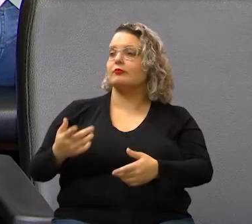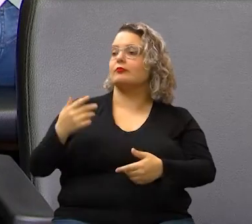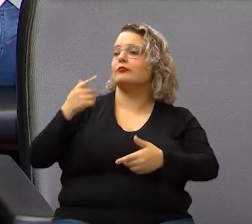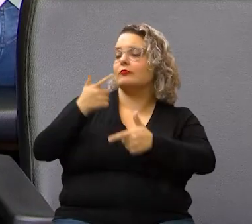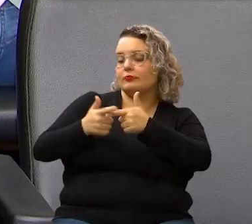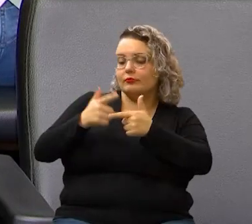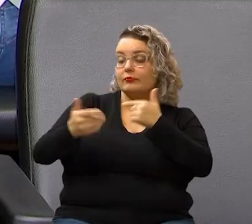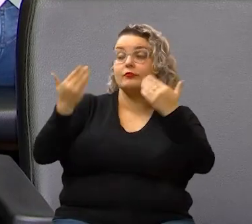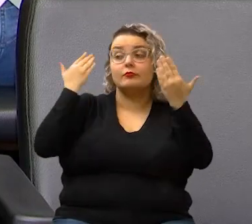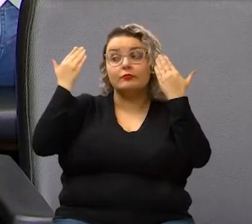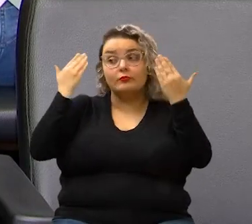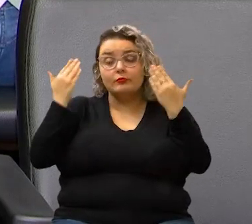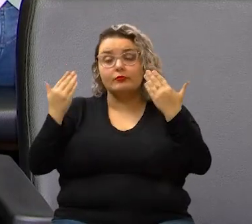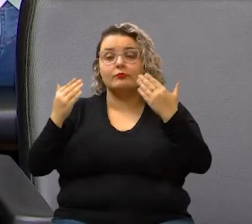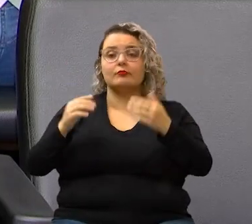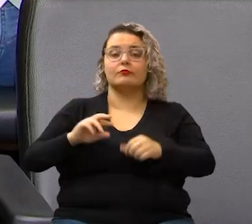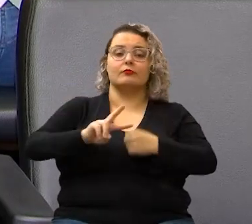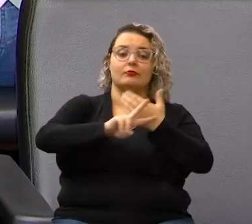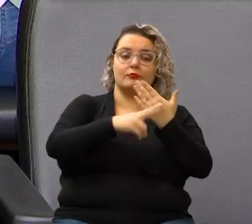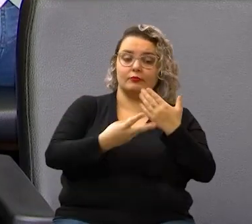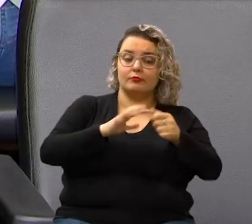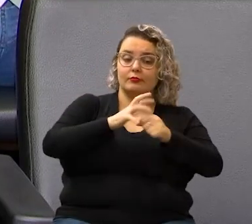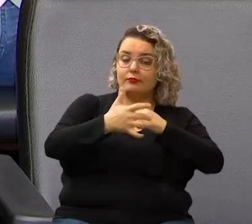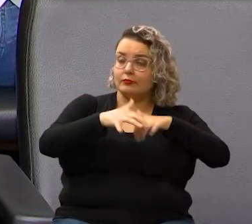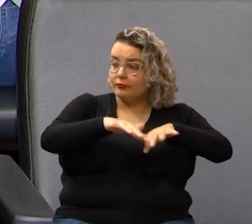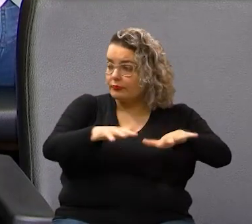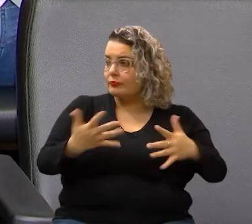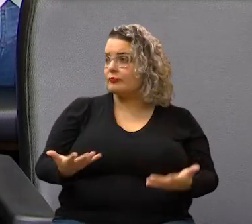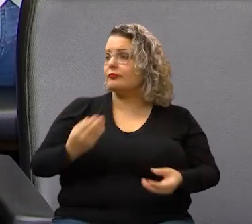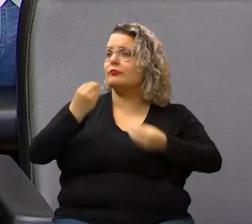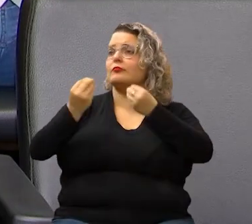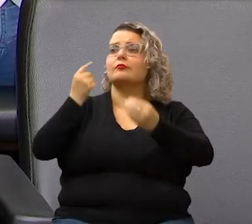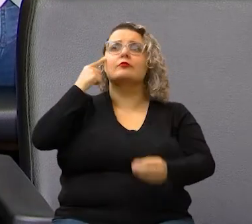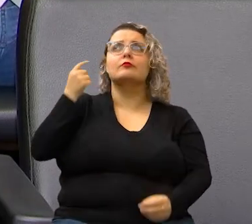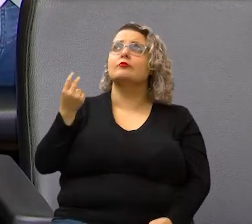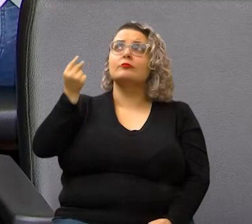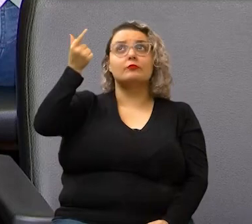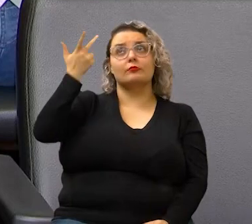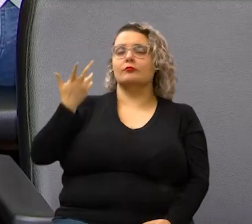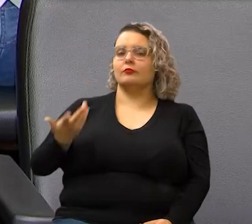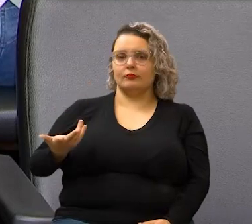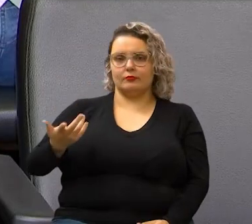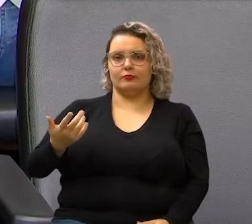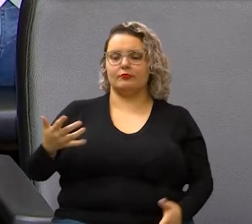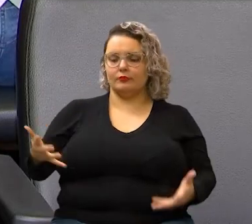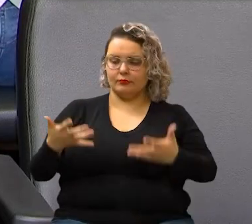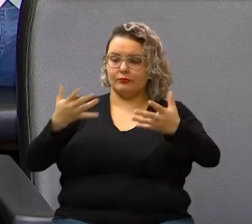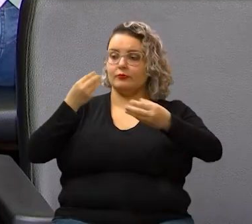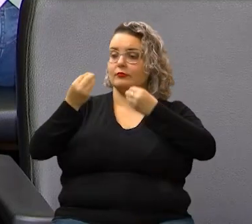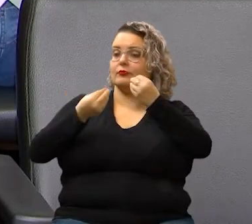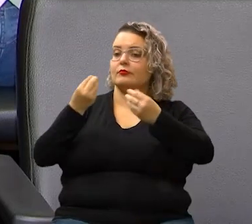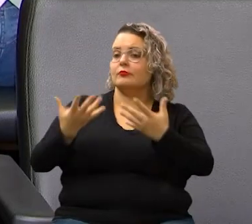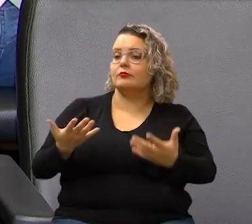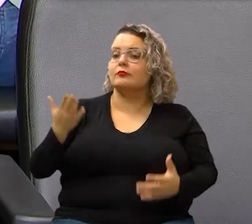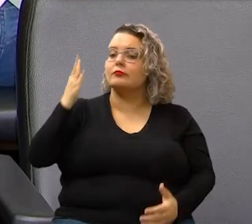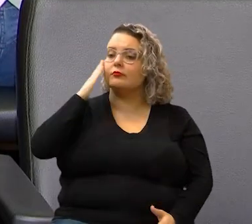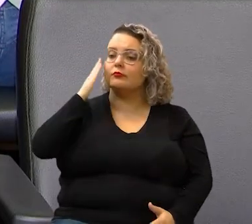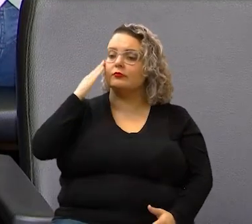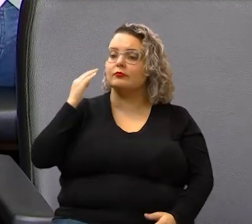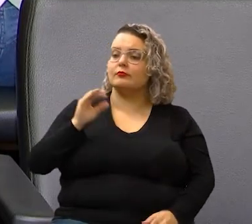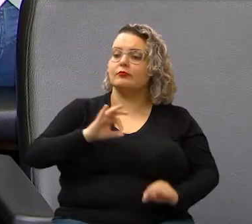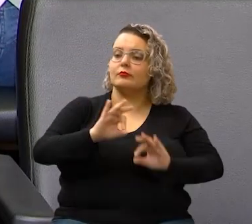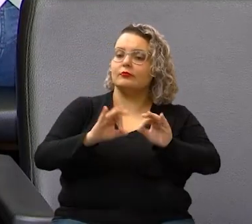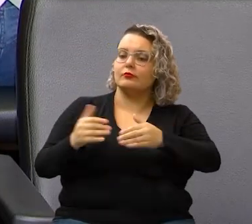aos problemas psicológicos decorrentes da pandemia da Covid-19. Como é que surgiu, primeiro, essa iniciativa e como